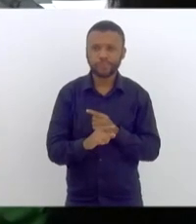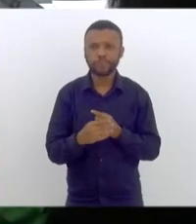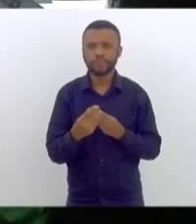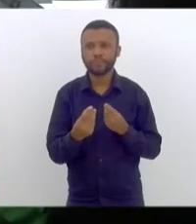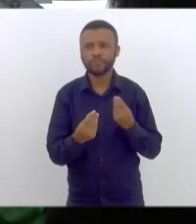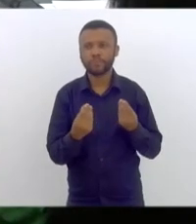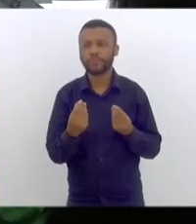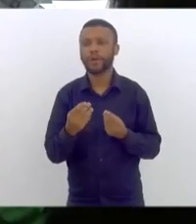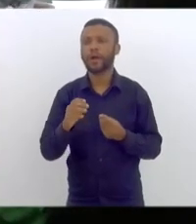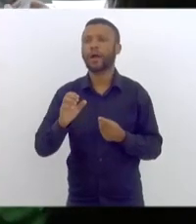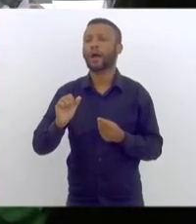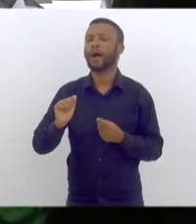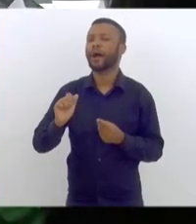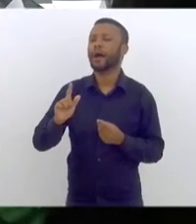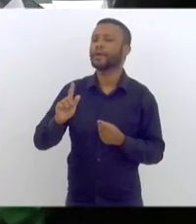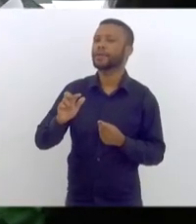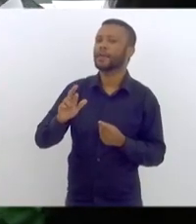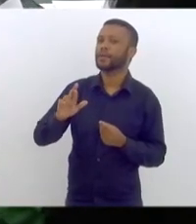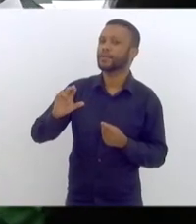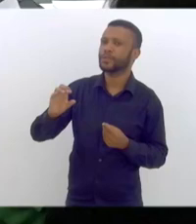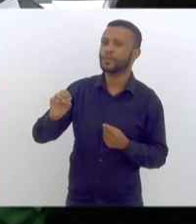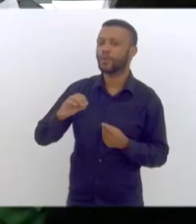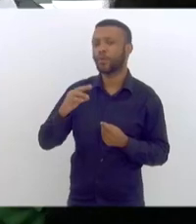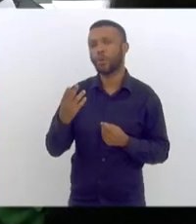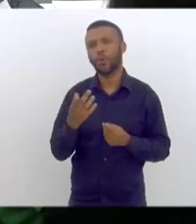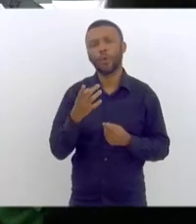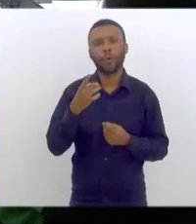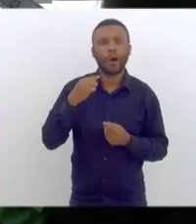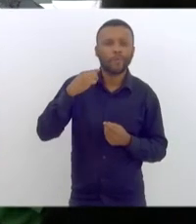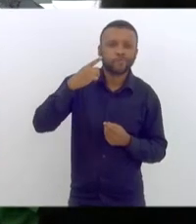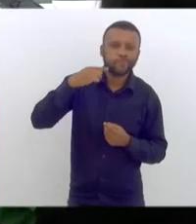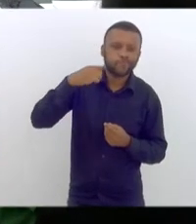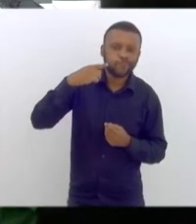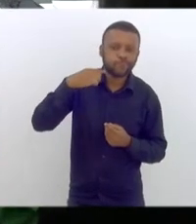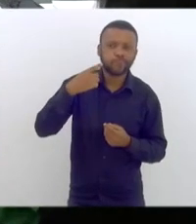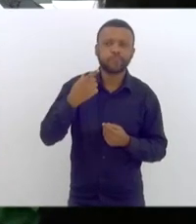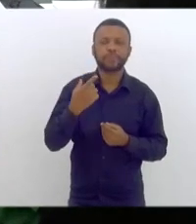tanto da Jerry quanto da Doutora Priscila de alguém